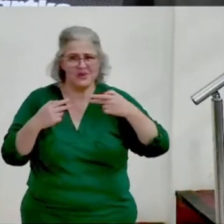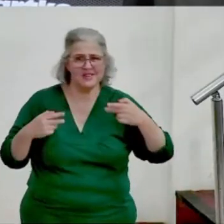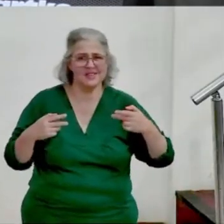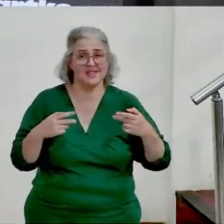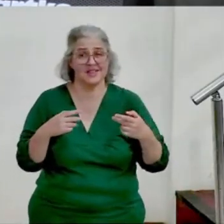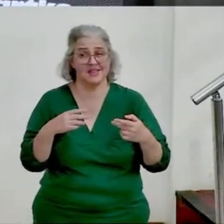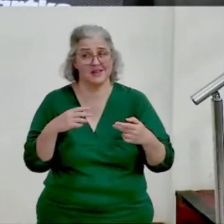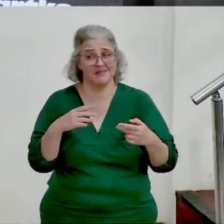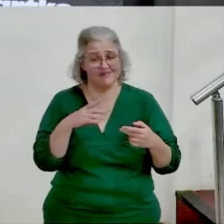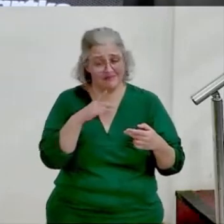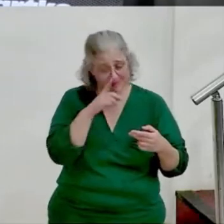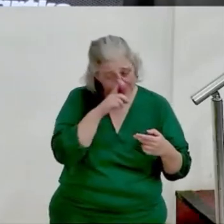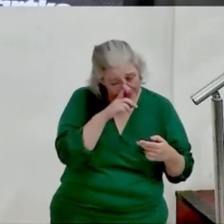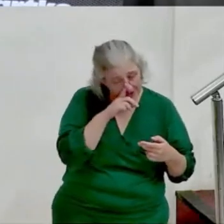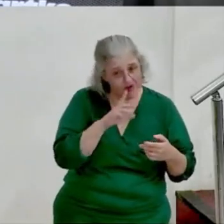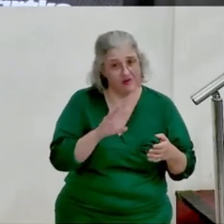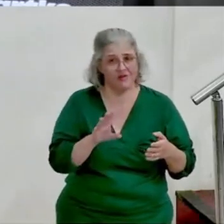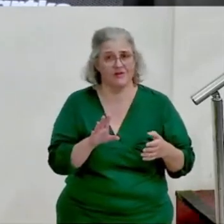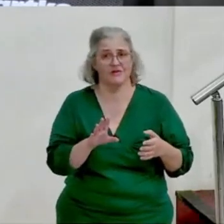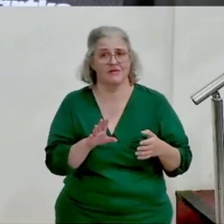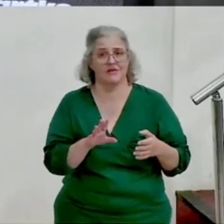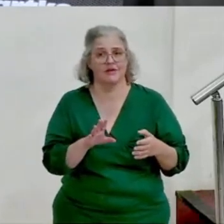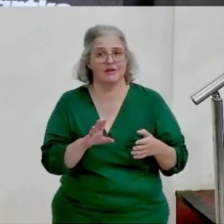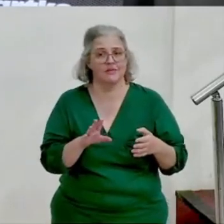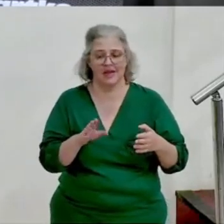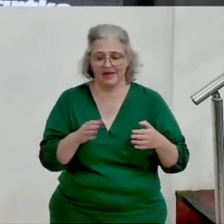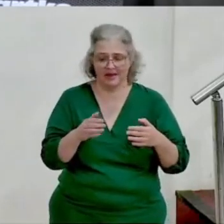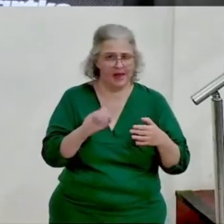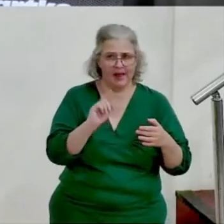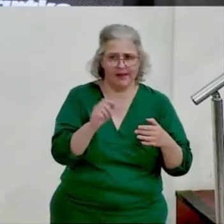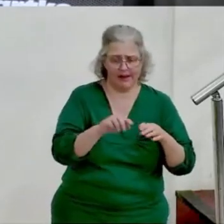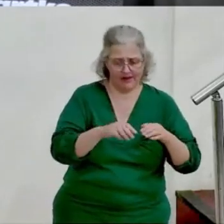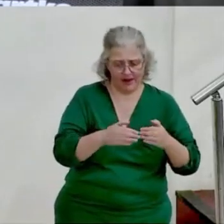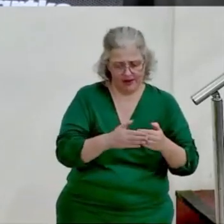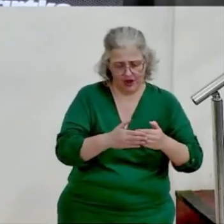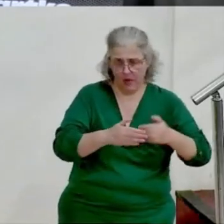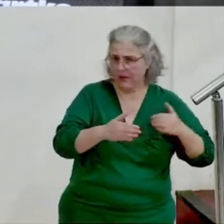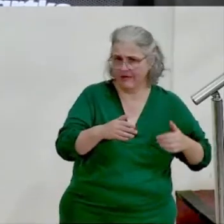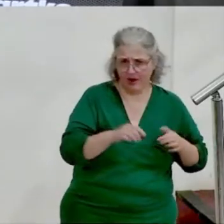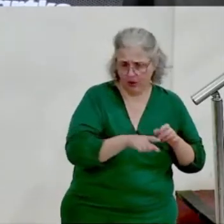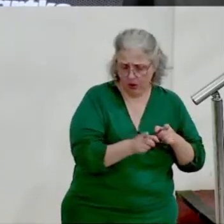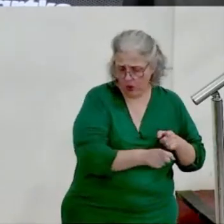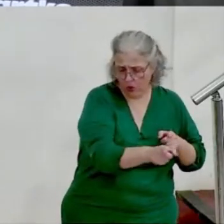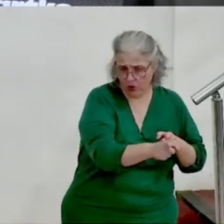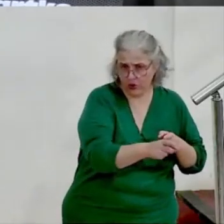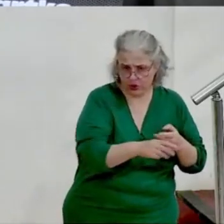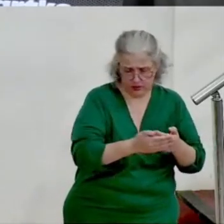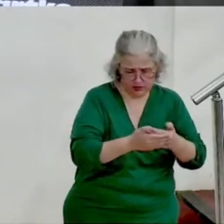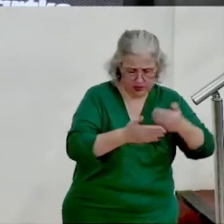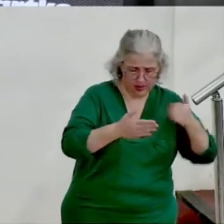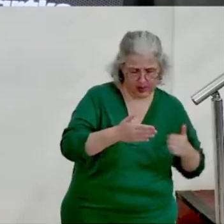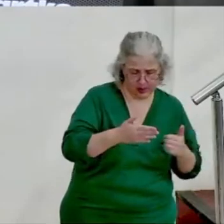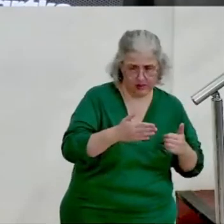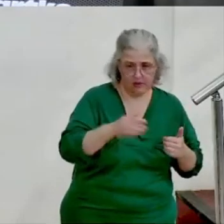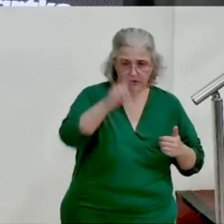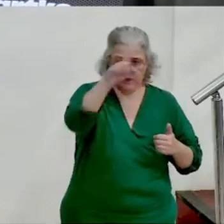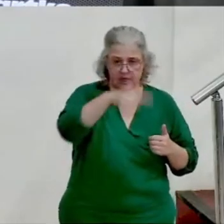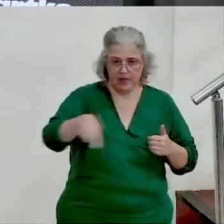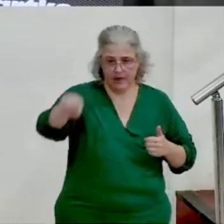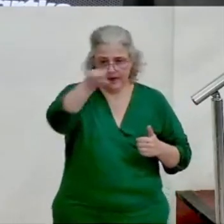não chegam perto de você. Elas ficam fora daquele círculo. Você no meio da folha, um